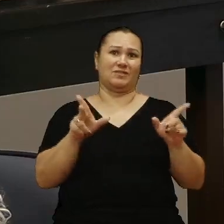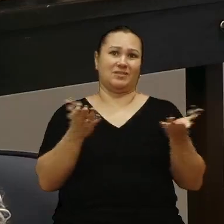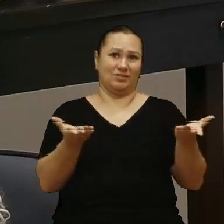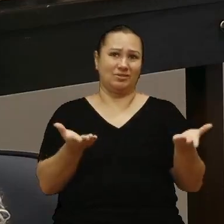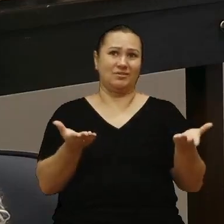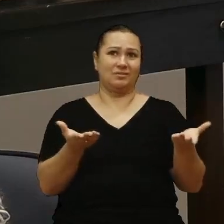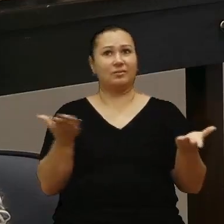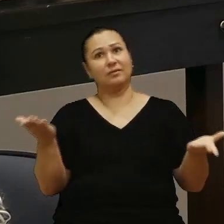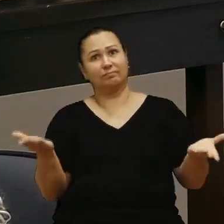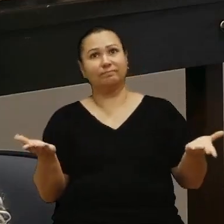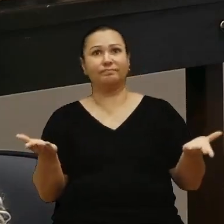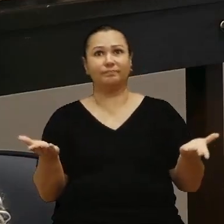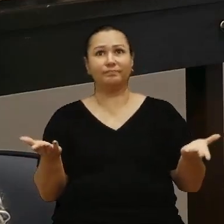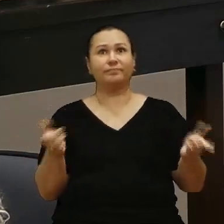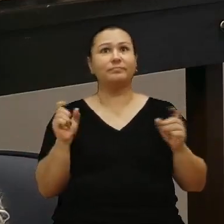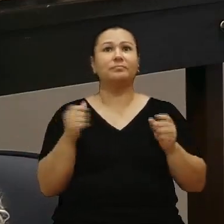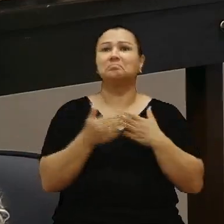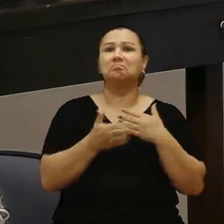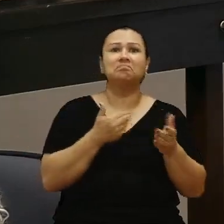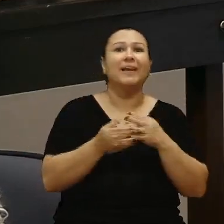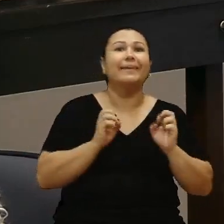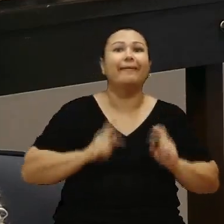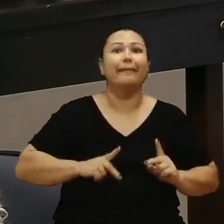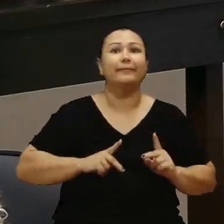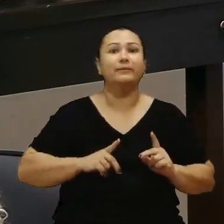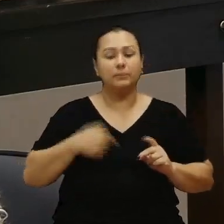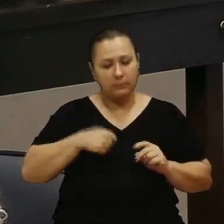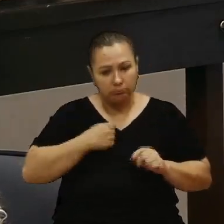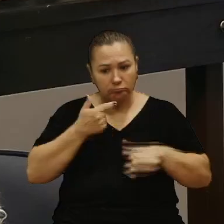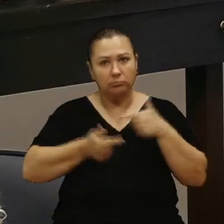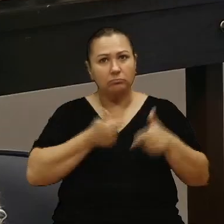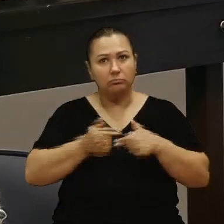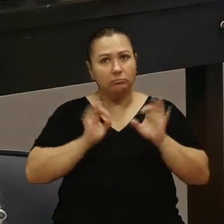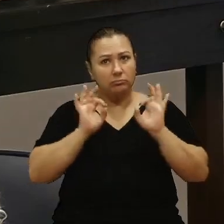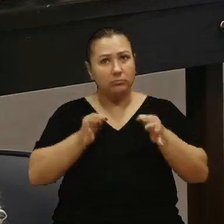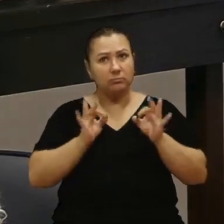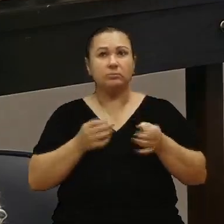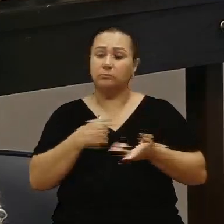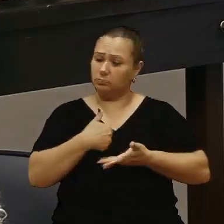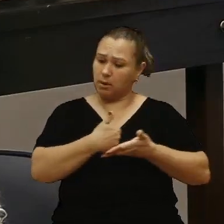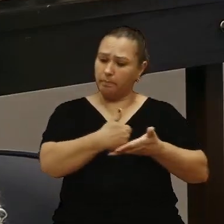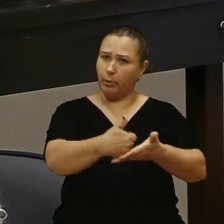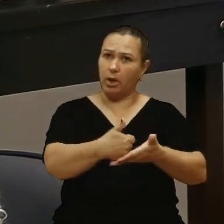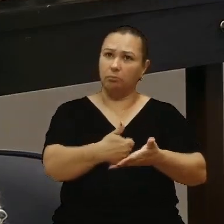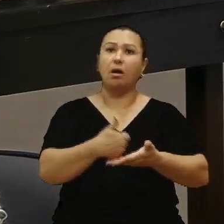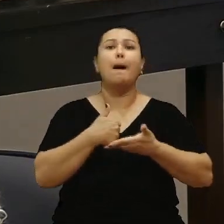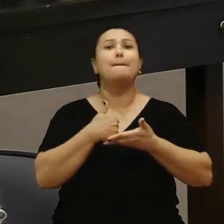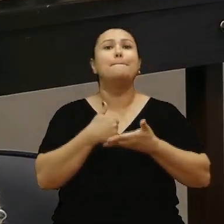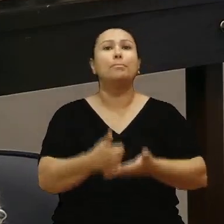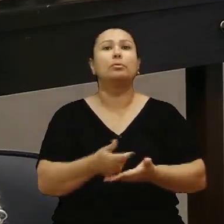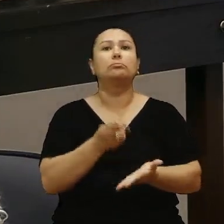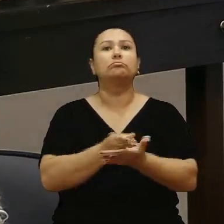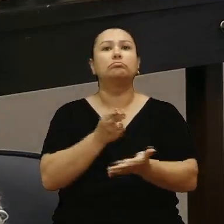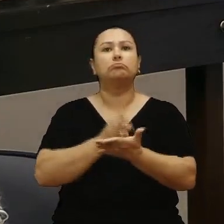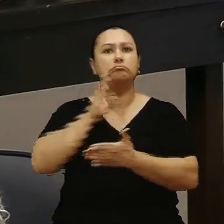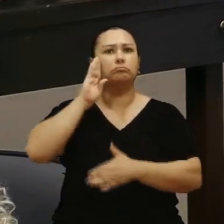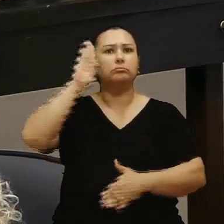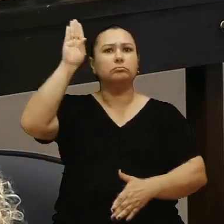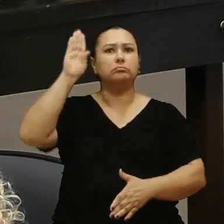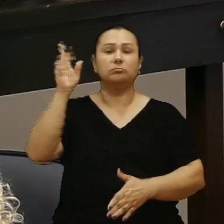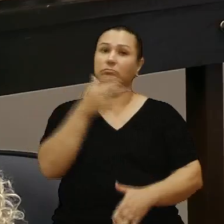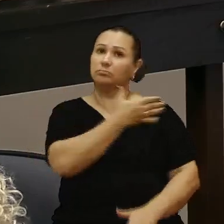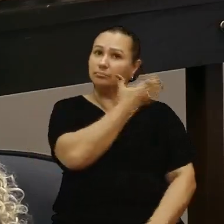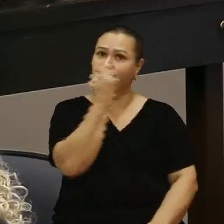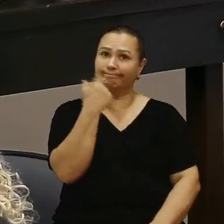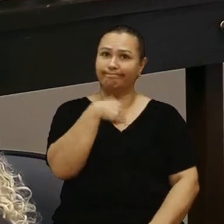Então, independente de quem for, se tiver ali para fazer um bom trabalho, a gente vai apoiar. apoio sempre a Brigada Militar, mas também a gente não pode esquecer